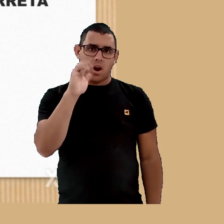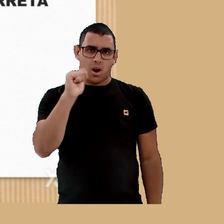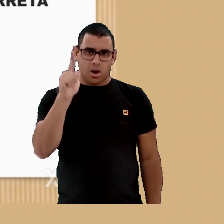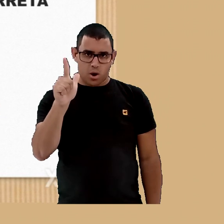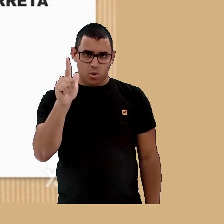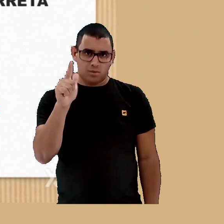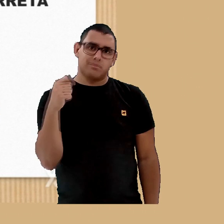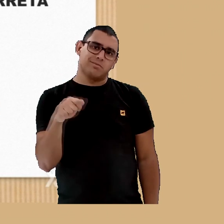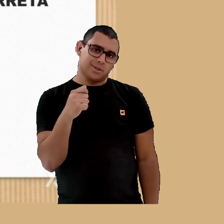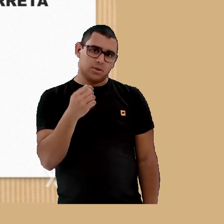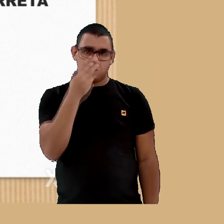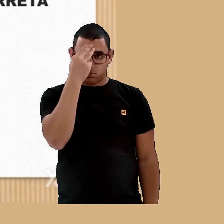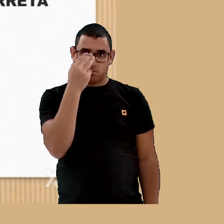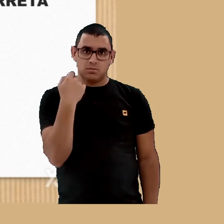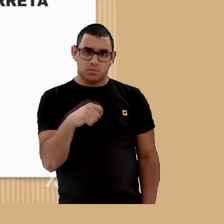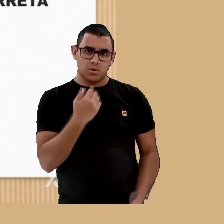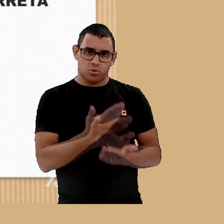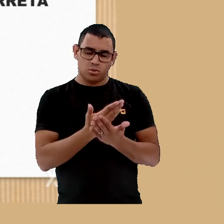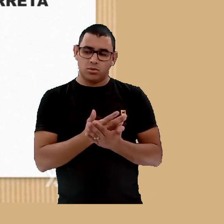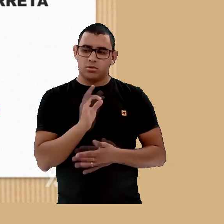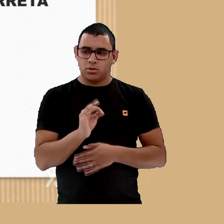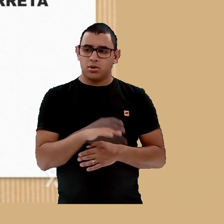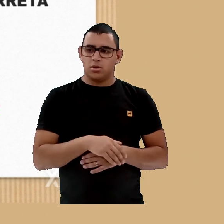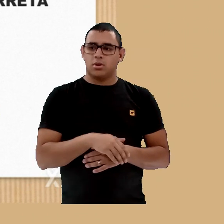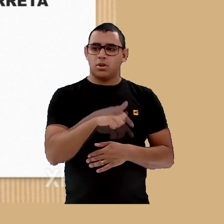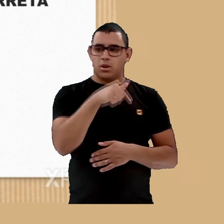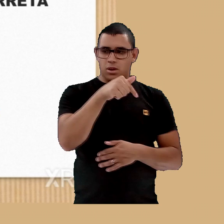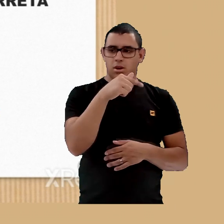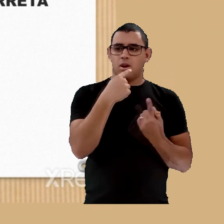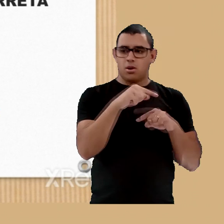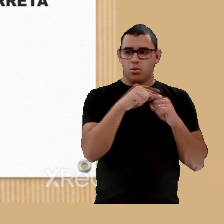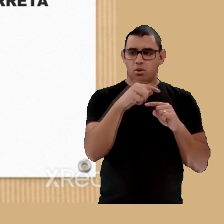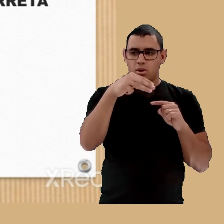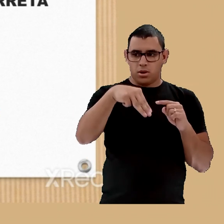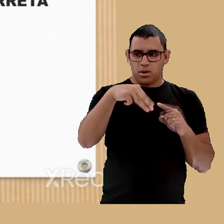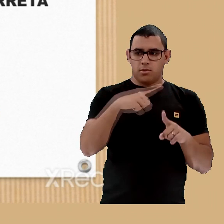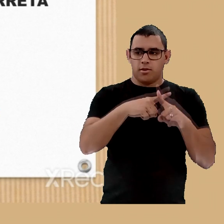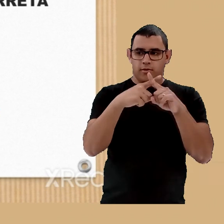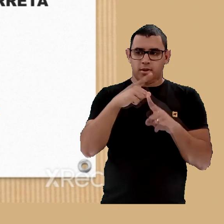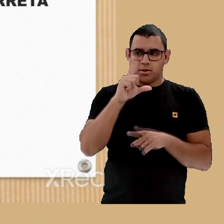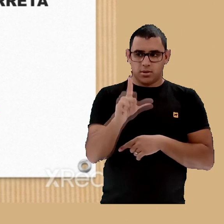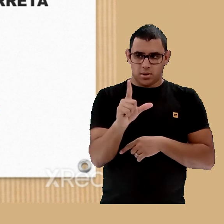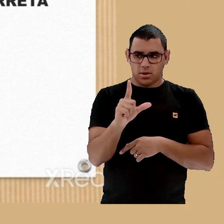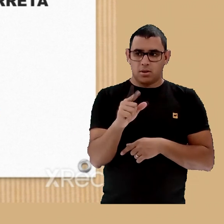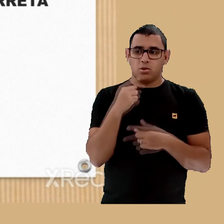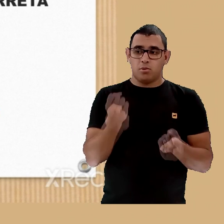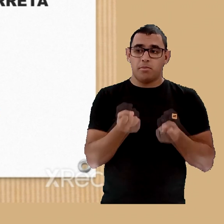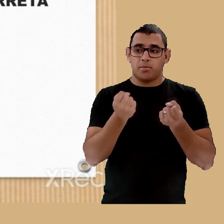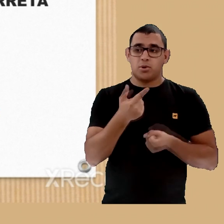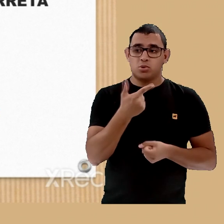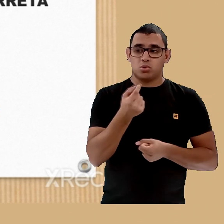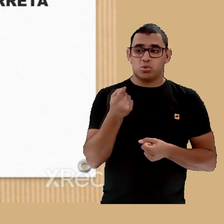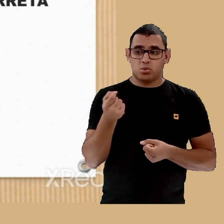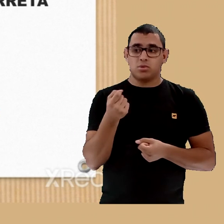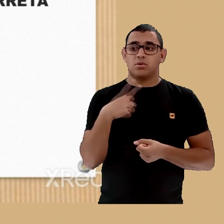calorias por grama. Então, Q é igual a M vezes L. A massa aí foi de 200 gramas e